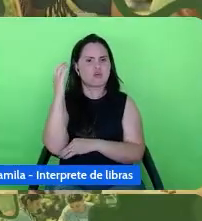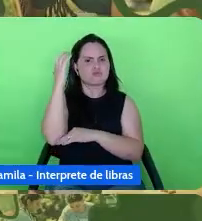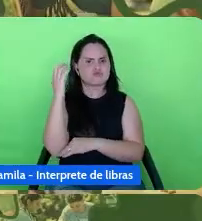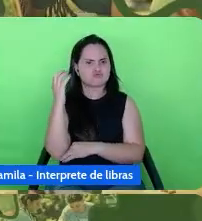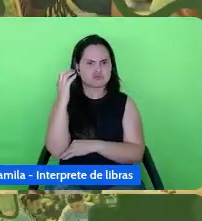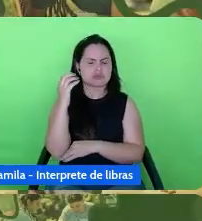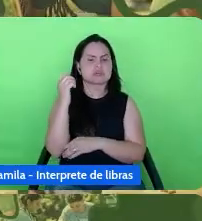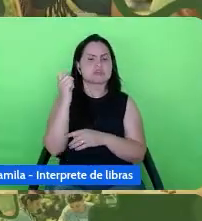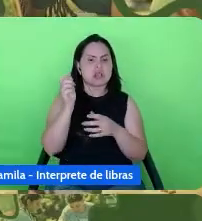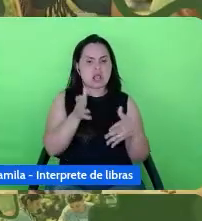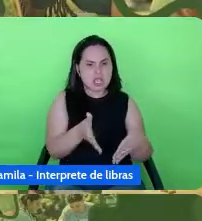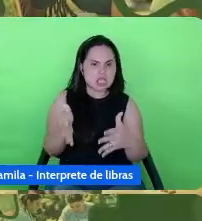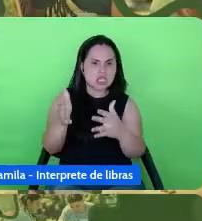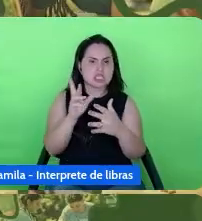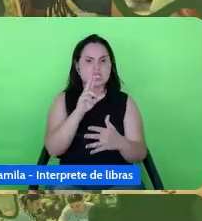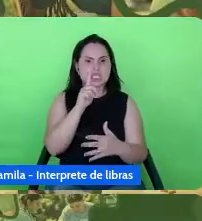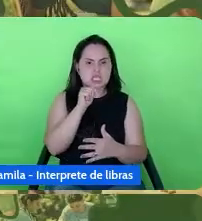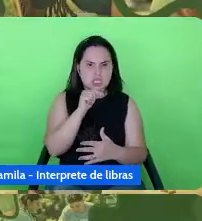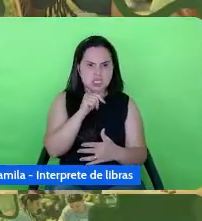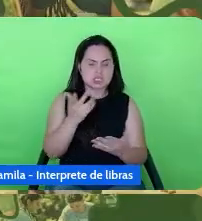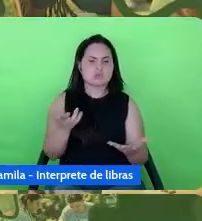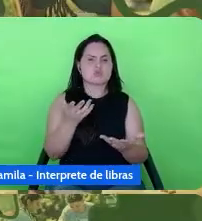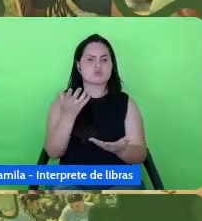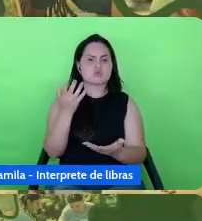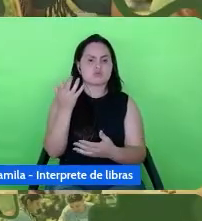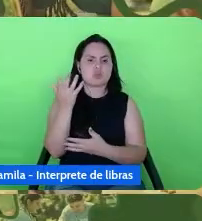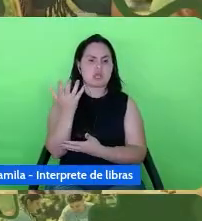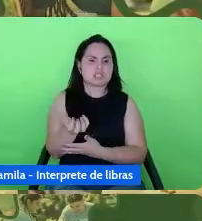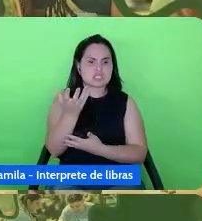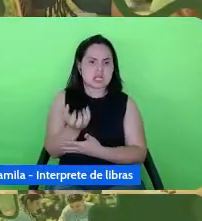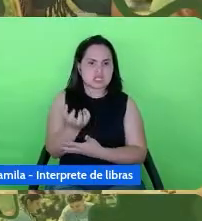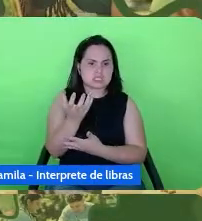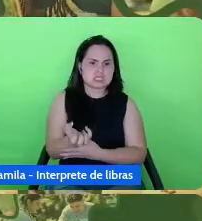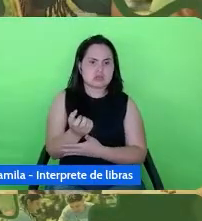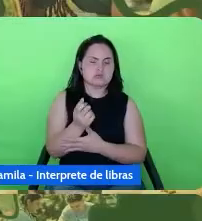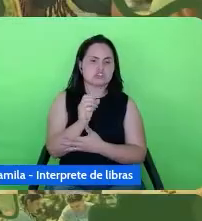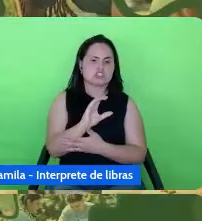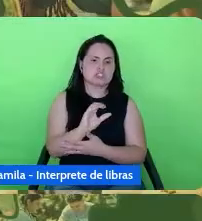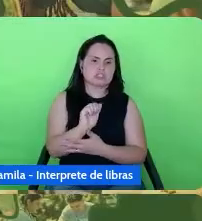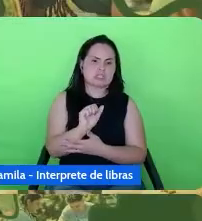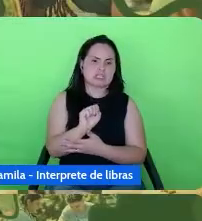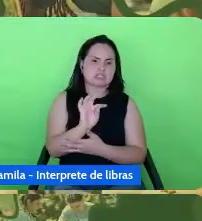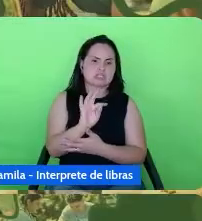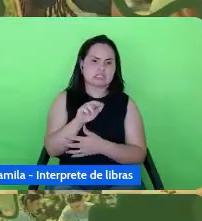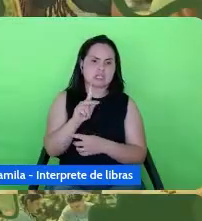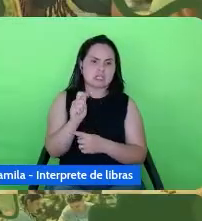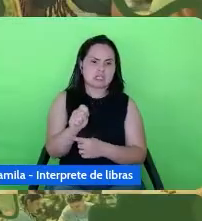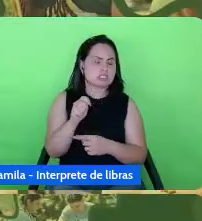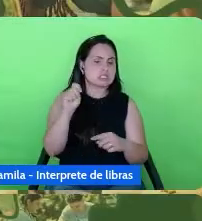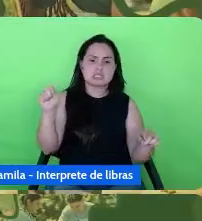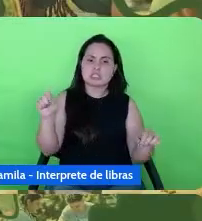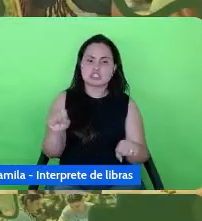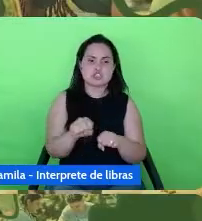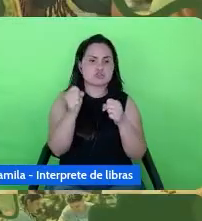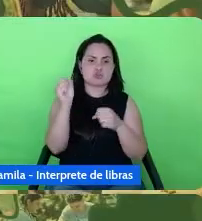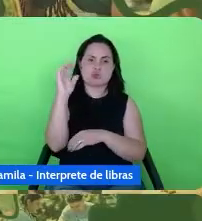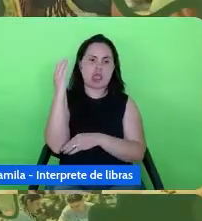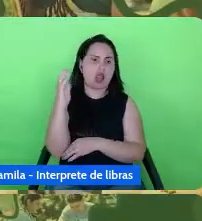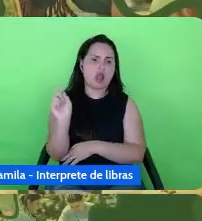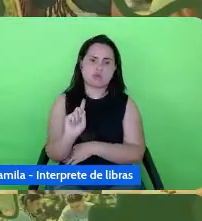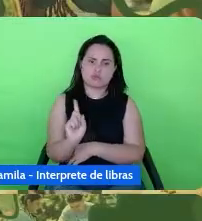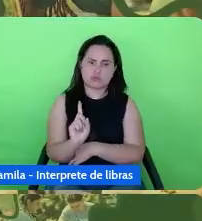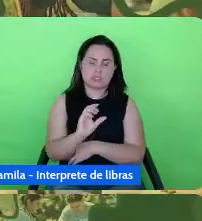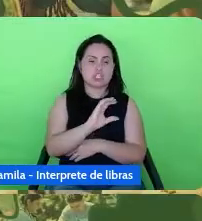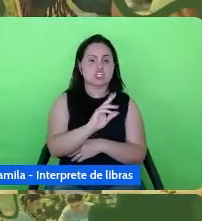os rios, a extração, por exemplo, de castanhas na Amazônia sem destruir as árvores. E o Chico